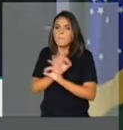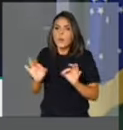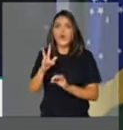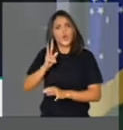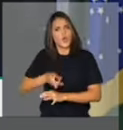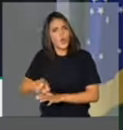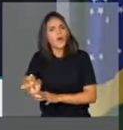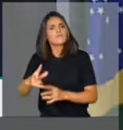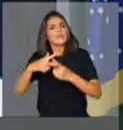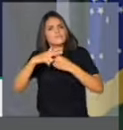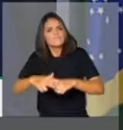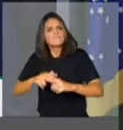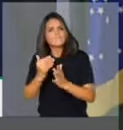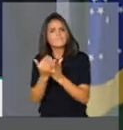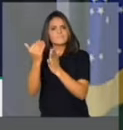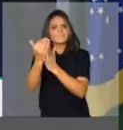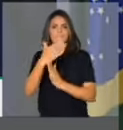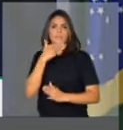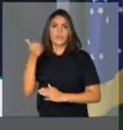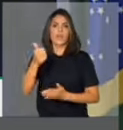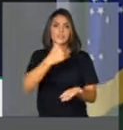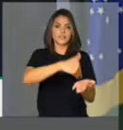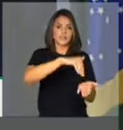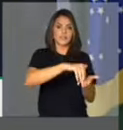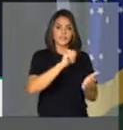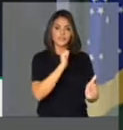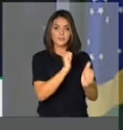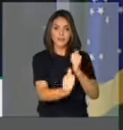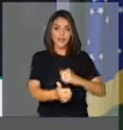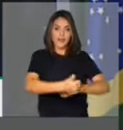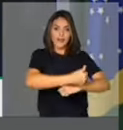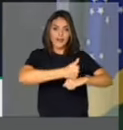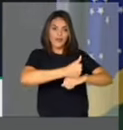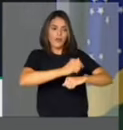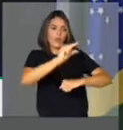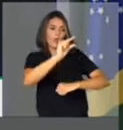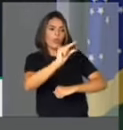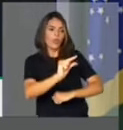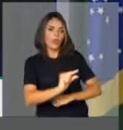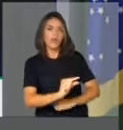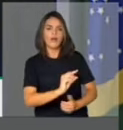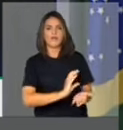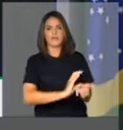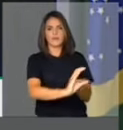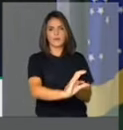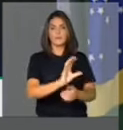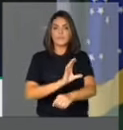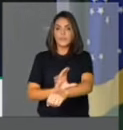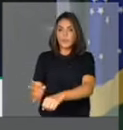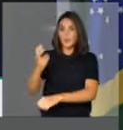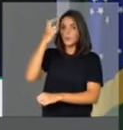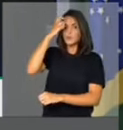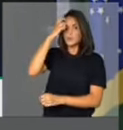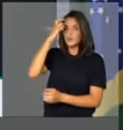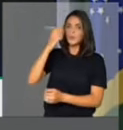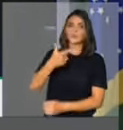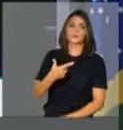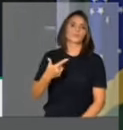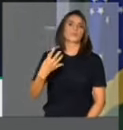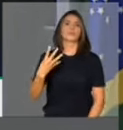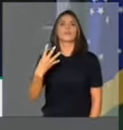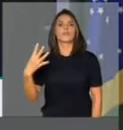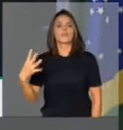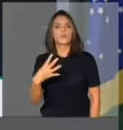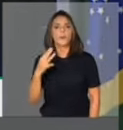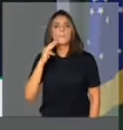aperfeiçoados. Hoje, a Secretaria de Esporte de Alto Rendimento minguou, os seus recursos ficaram escassos, e para a cultura, o aporte de